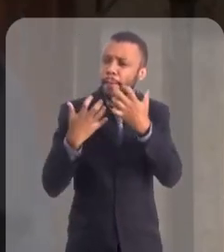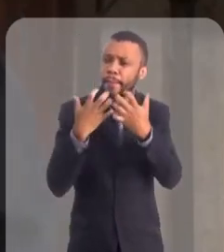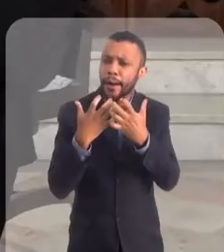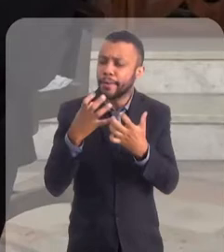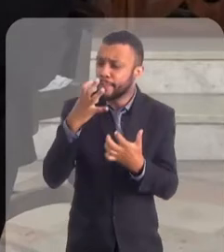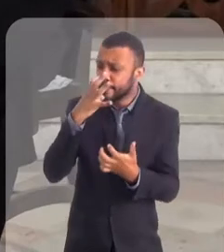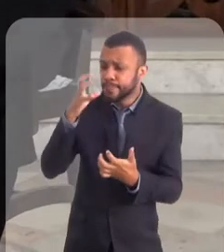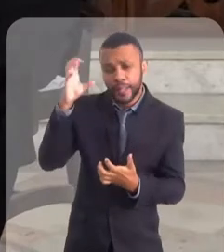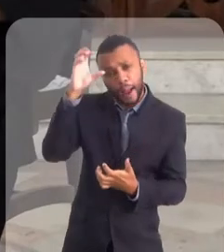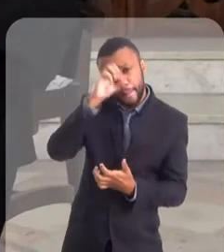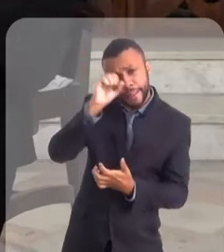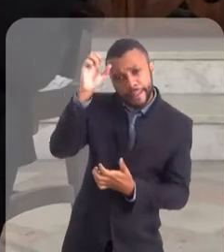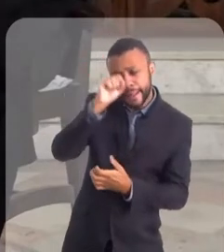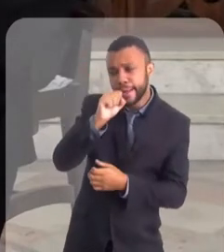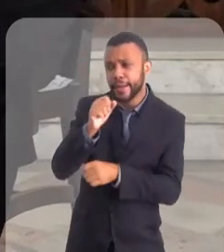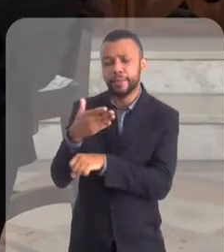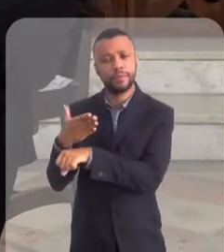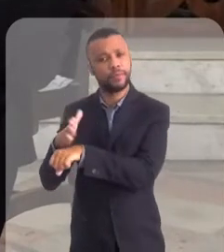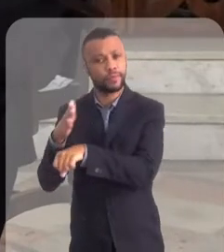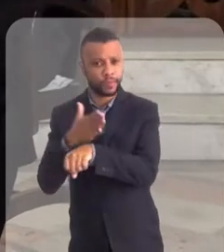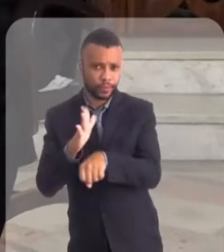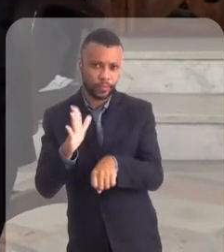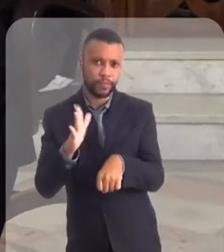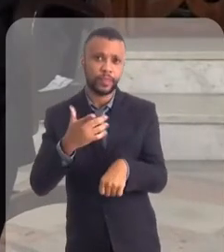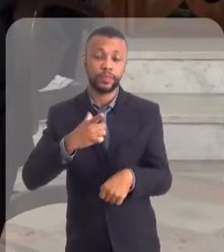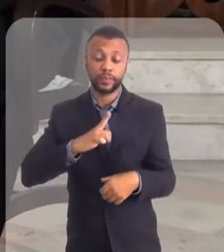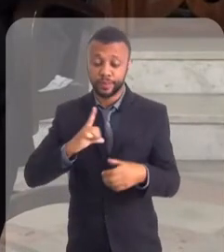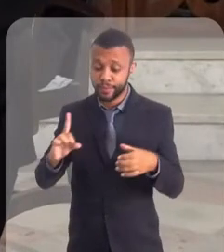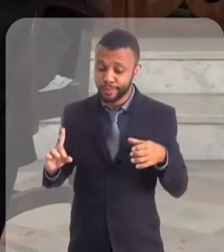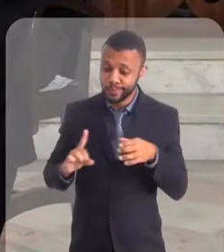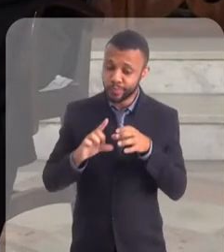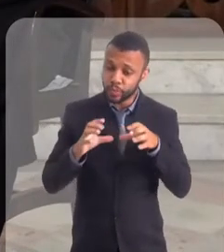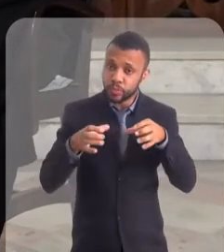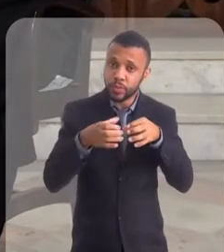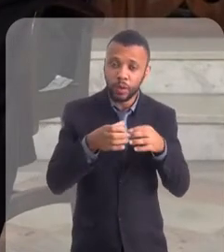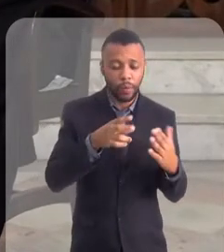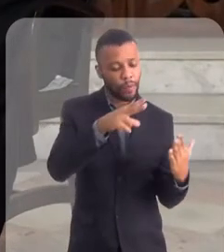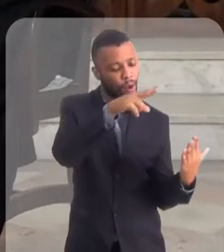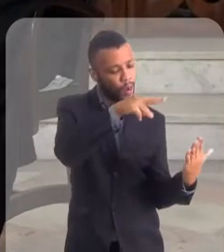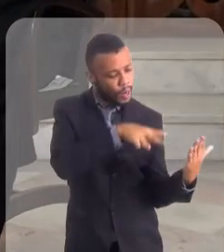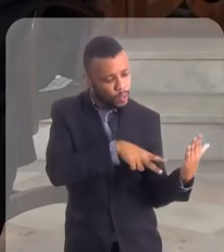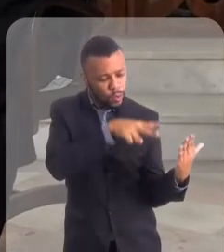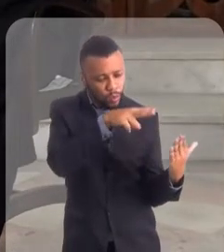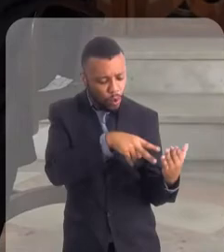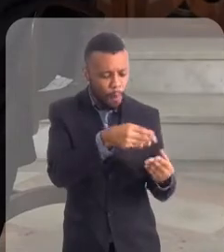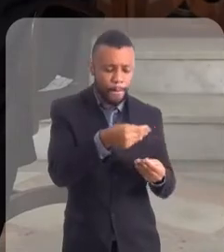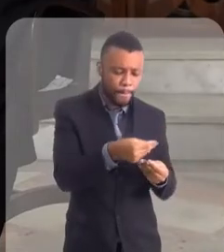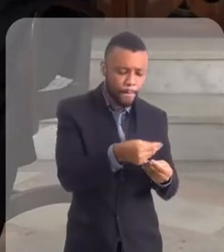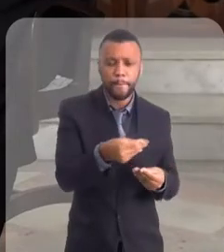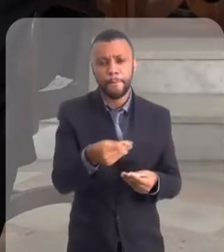né? Cantando, aprendendo. Quantos anos? Ah, fiquei como membro do coro, como leitor,